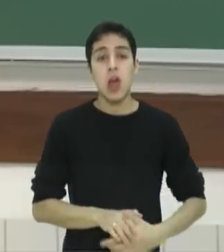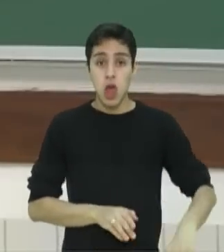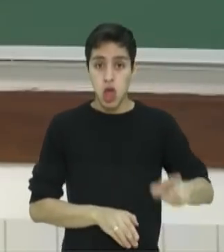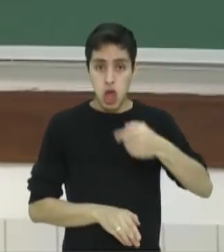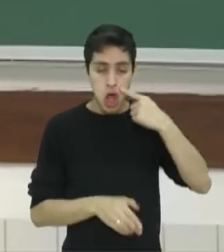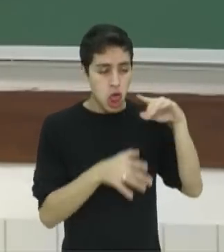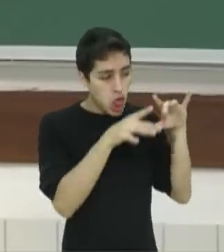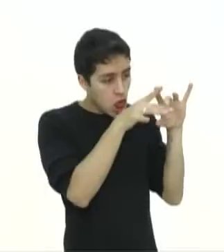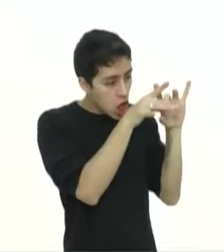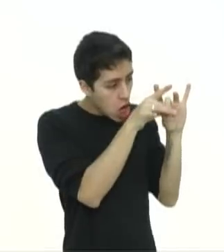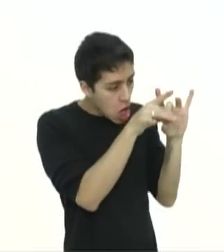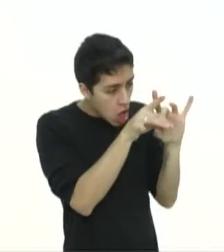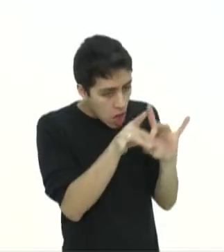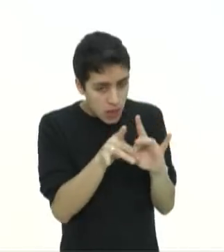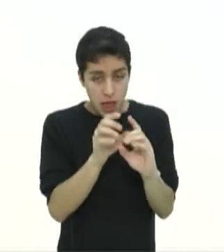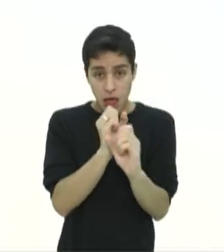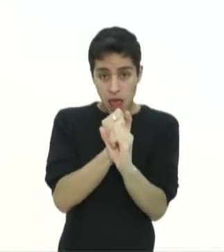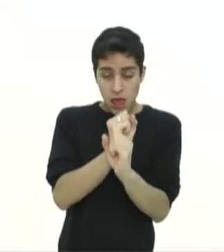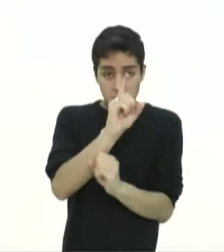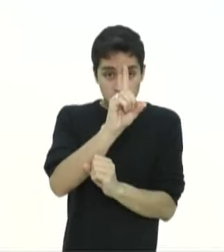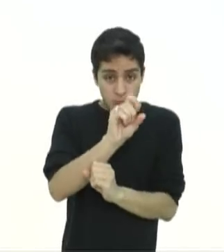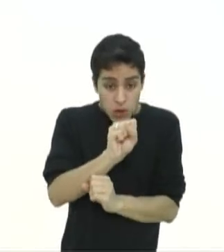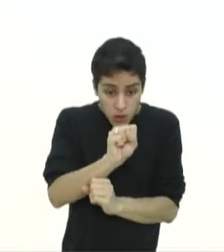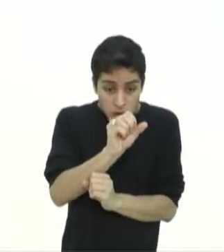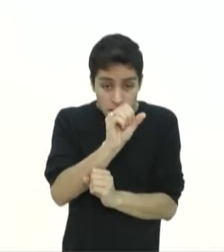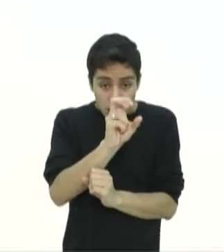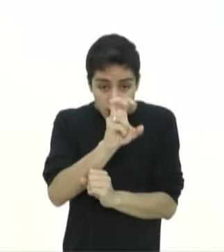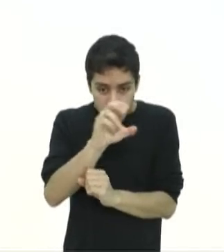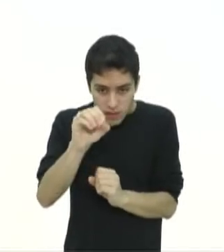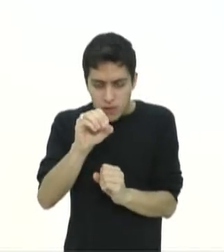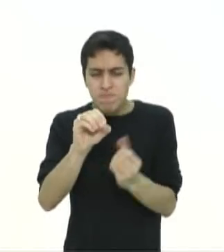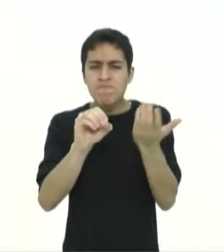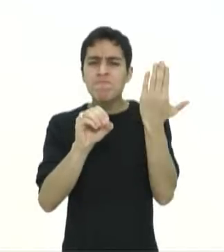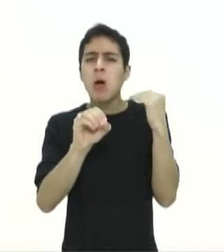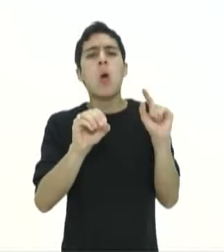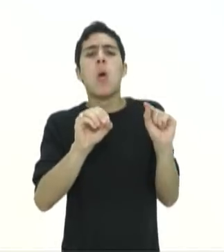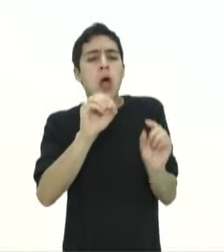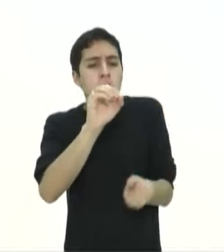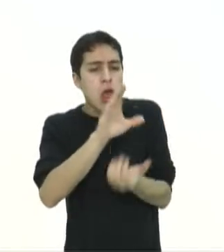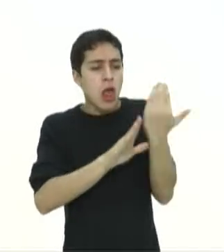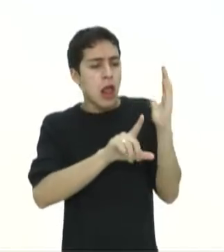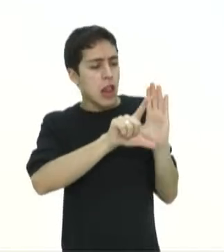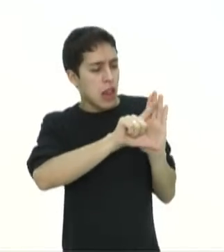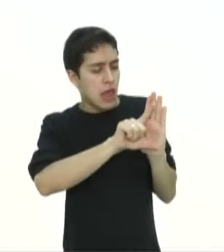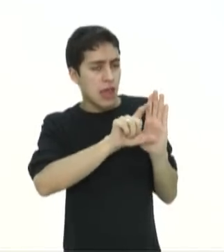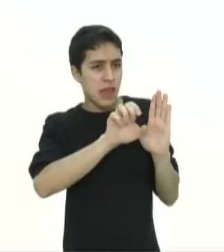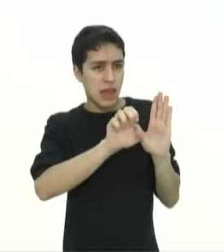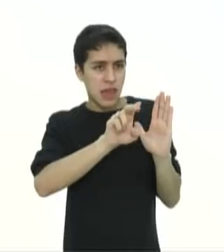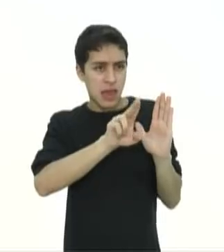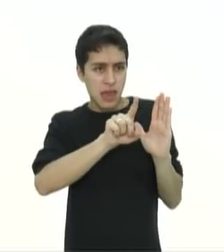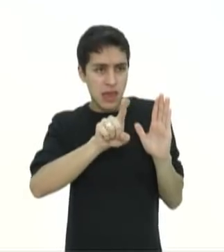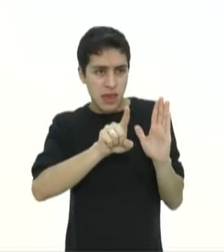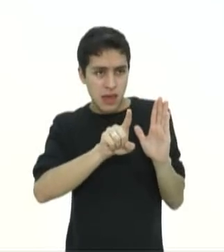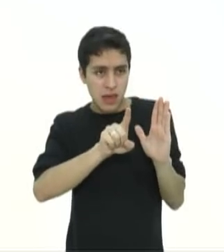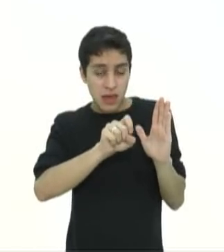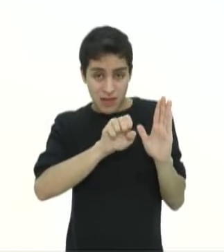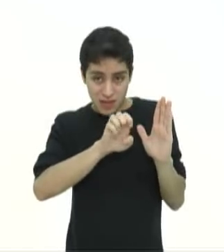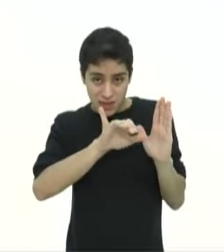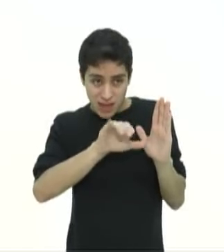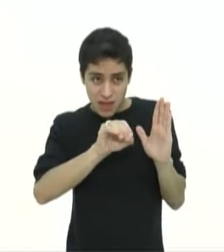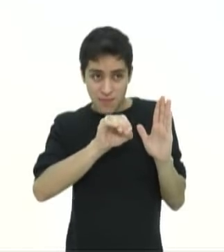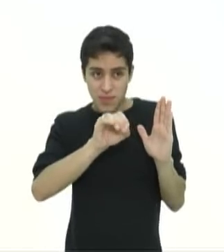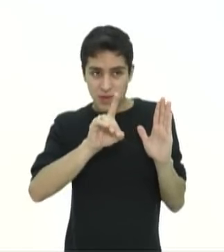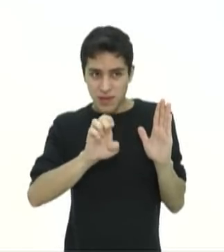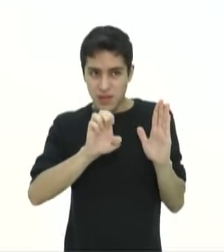Contexto. A partir de 1850, teve uma lei chamada Eusébio de Queiroz. E essa lei Eusébio de Queiroz proibiu a entrada